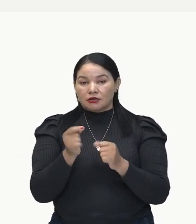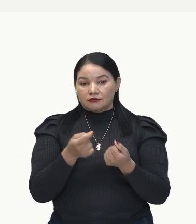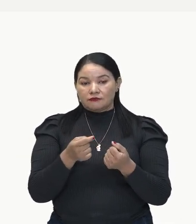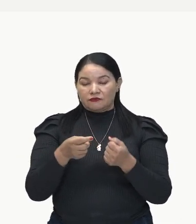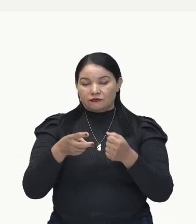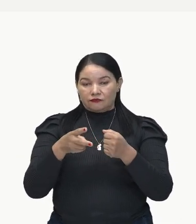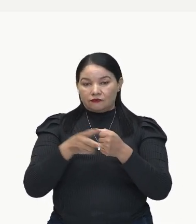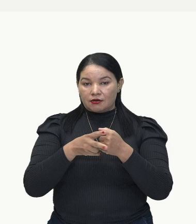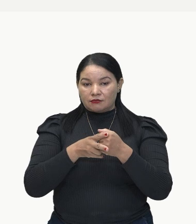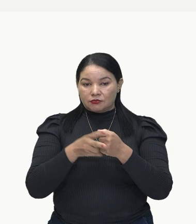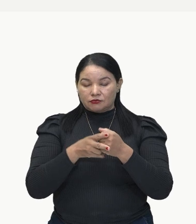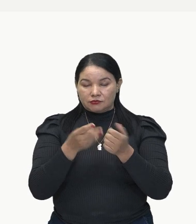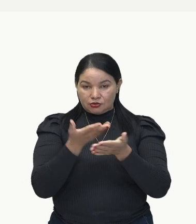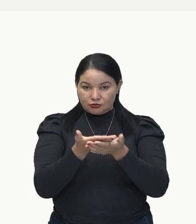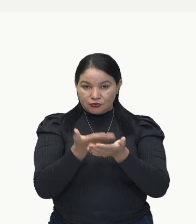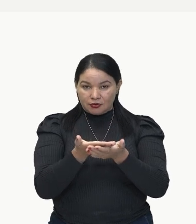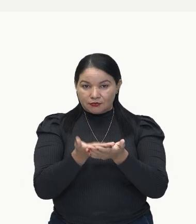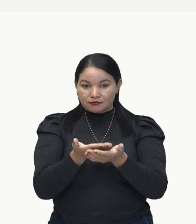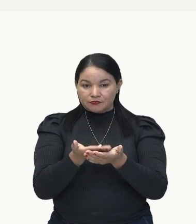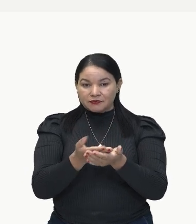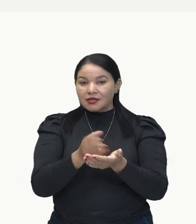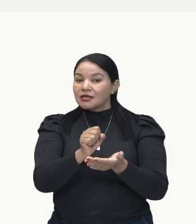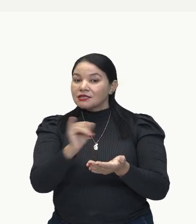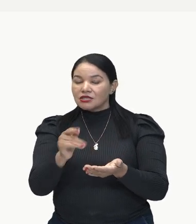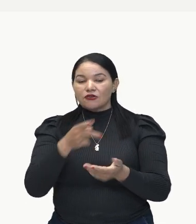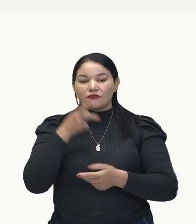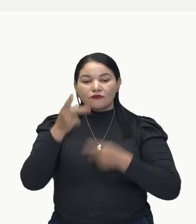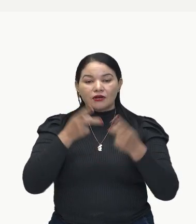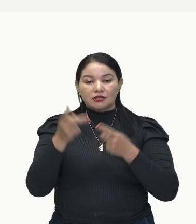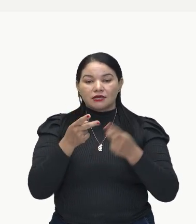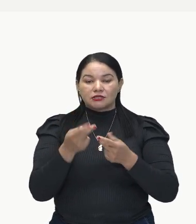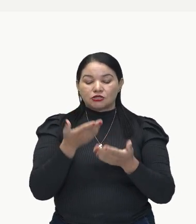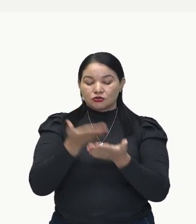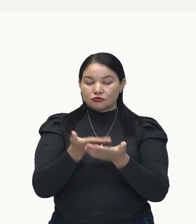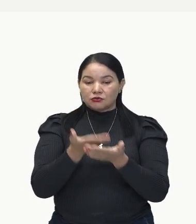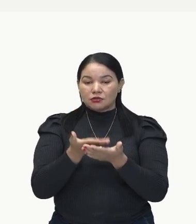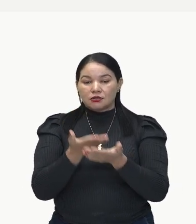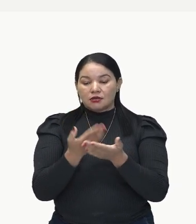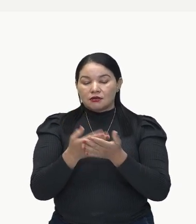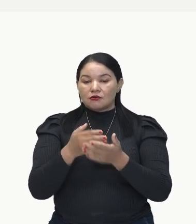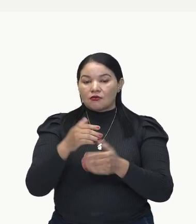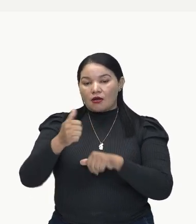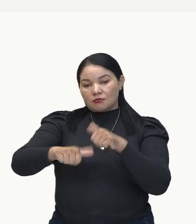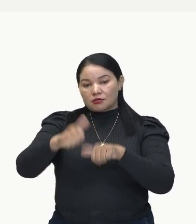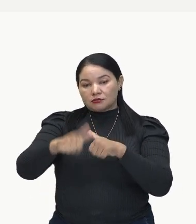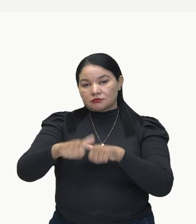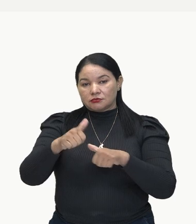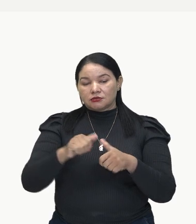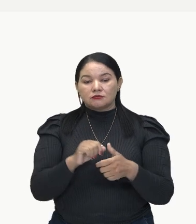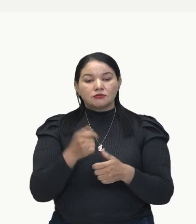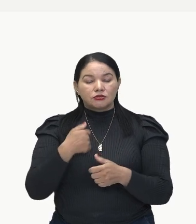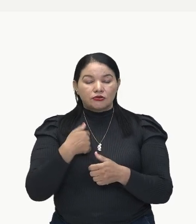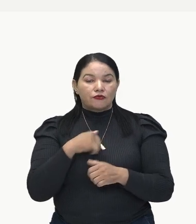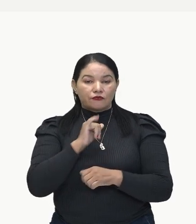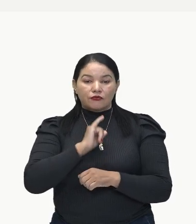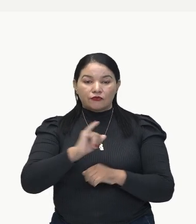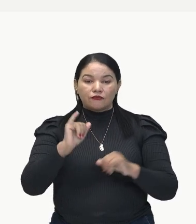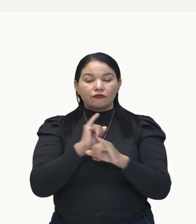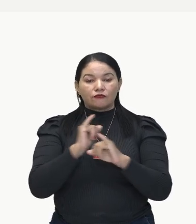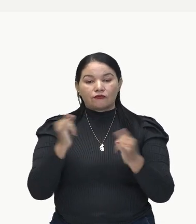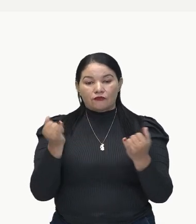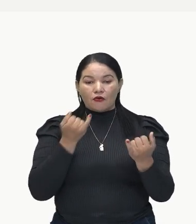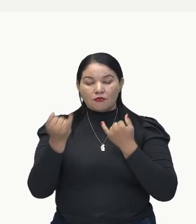verbo é estudaremos. Ok. Se eu só dissesse estudaremos para o exame, eu estou omitindo uma informação que eu incluí